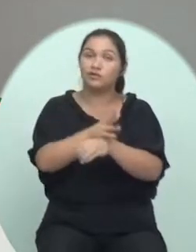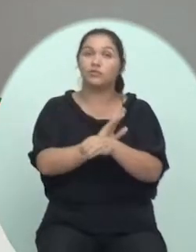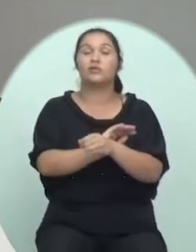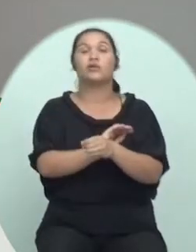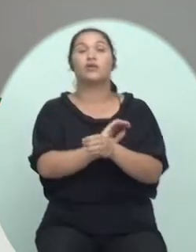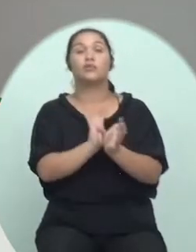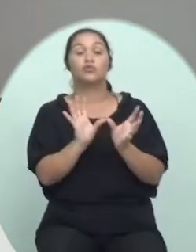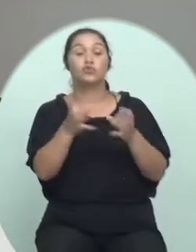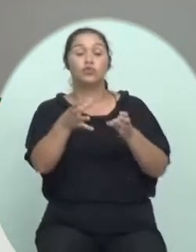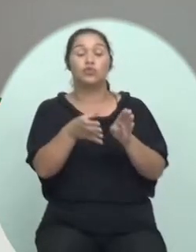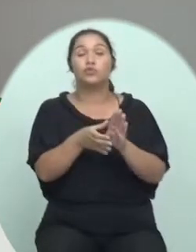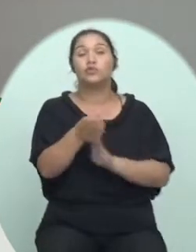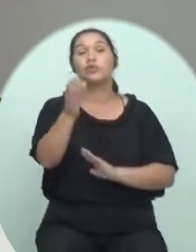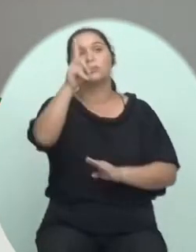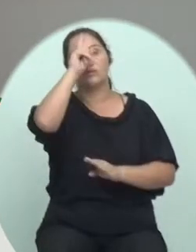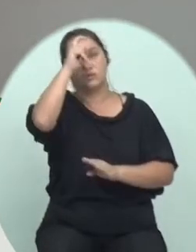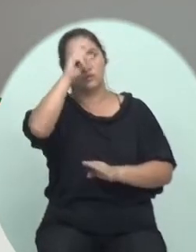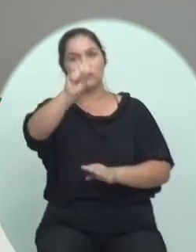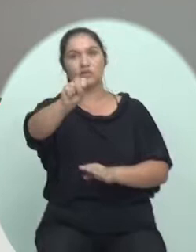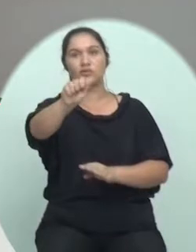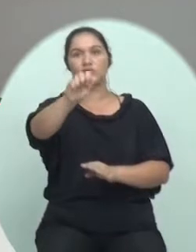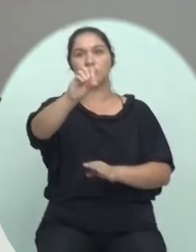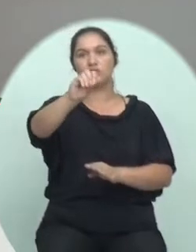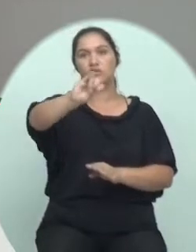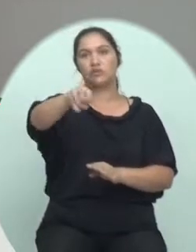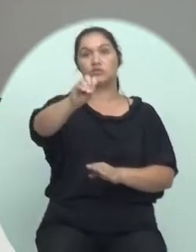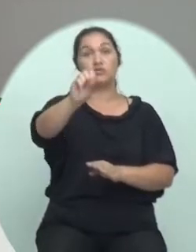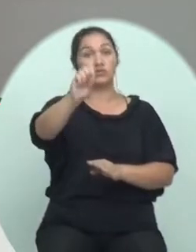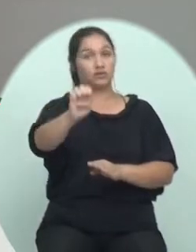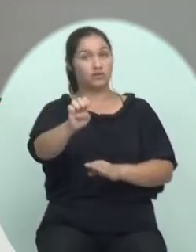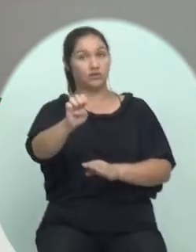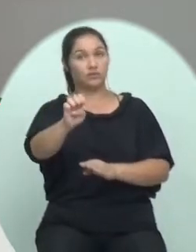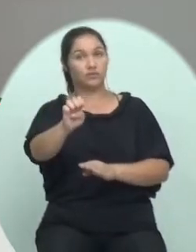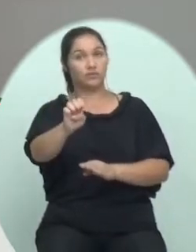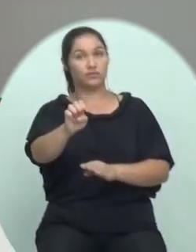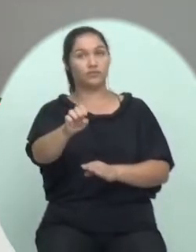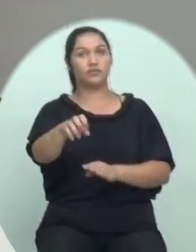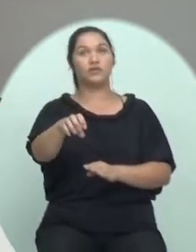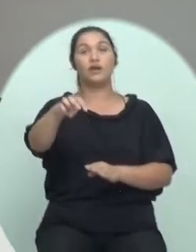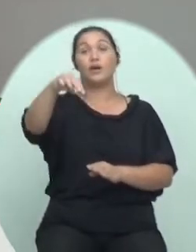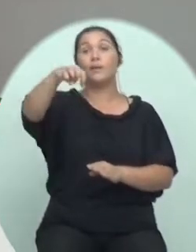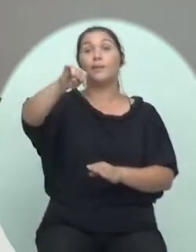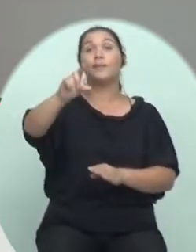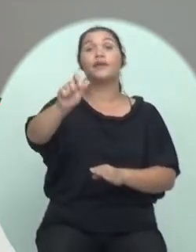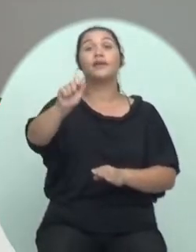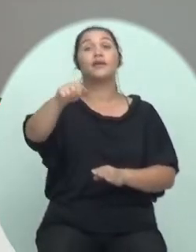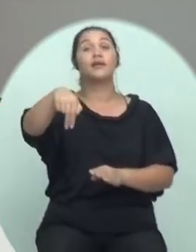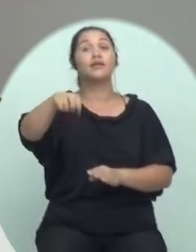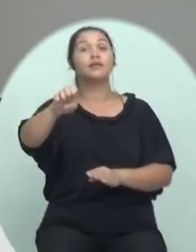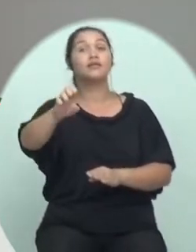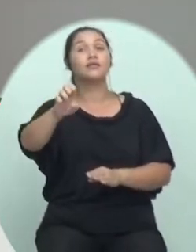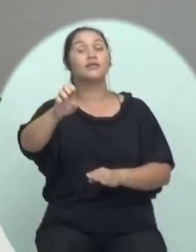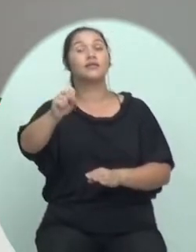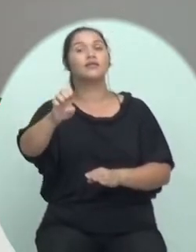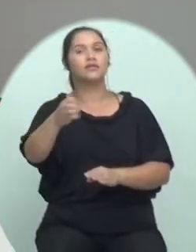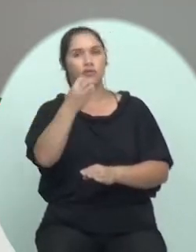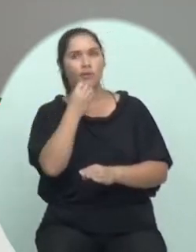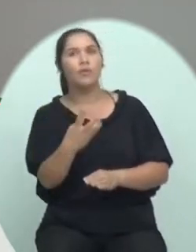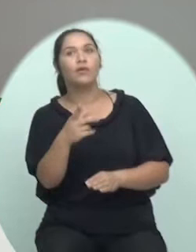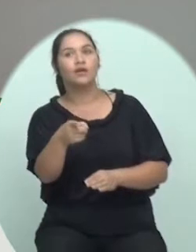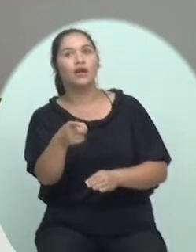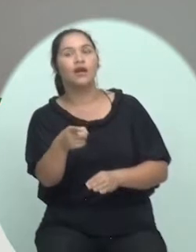Milanese também, do Hospital São José. Quanto foi importante, né, Milanese? O Conselho deu credibilidade para o hospital,